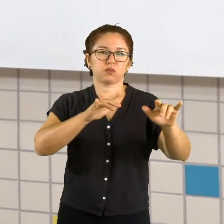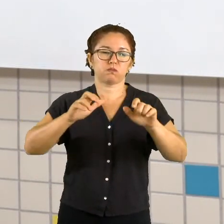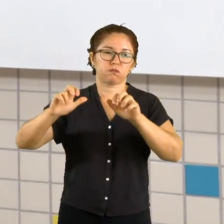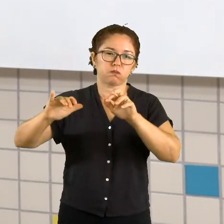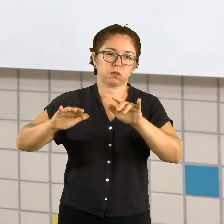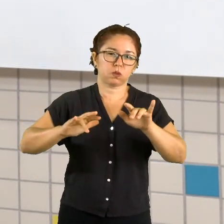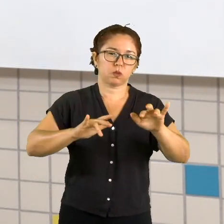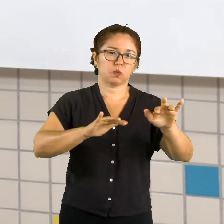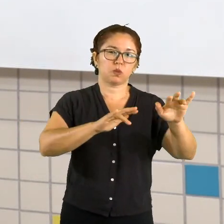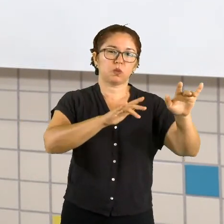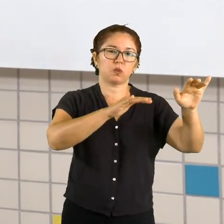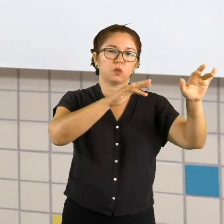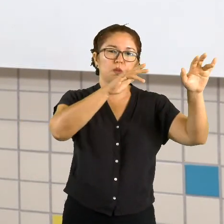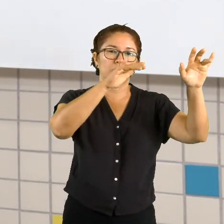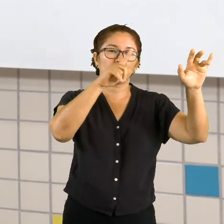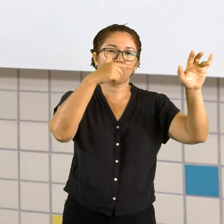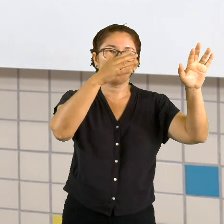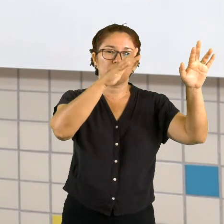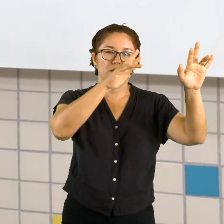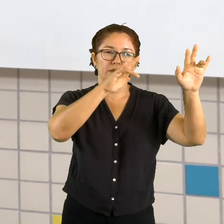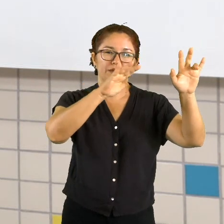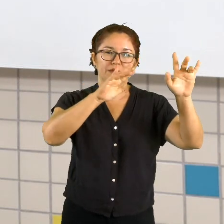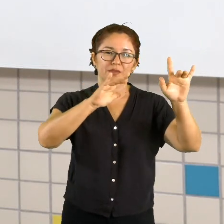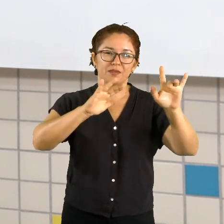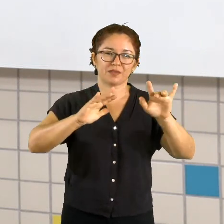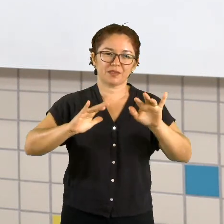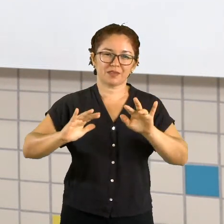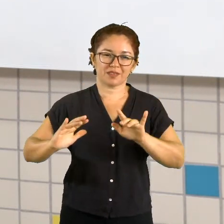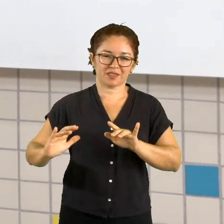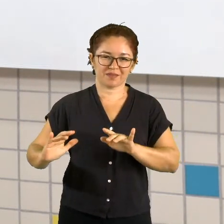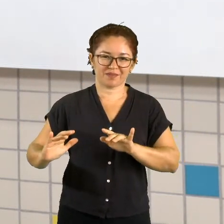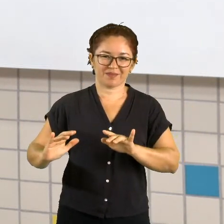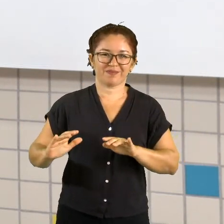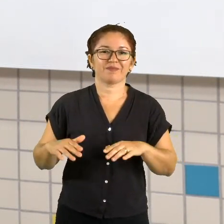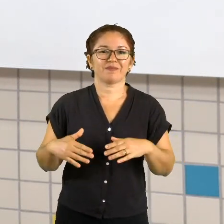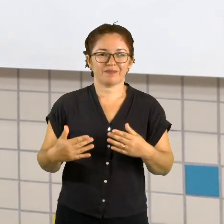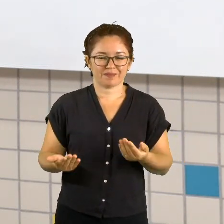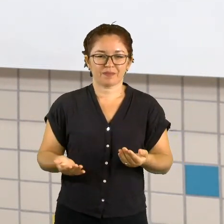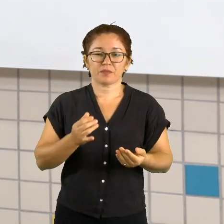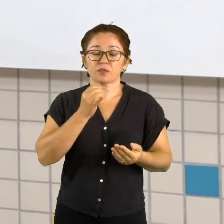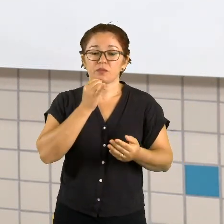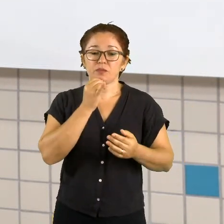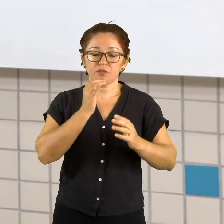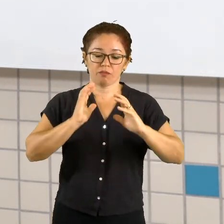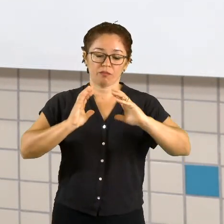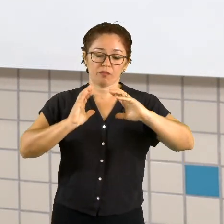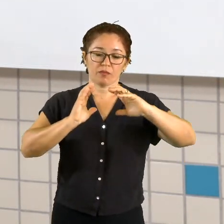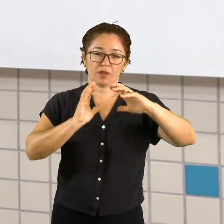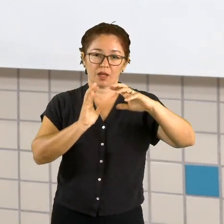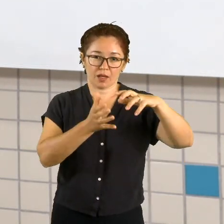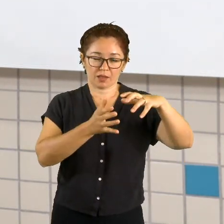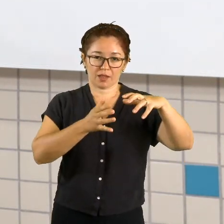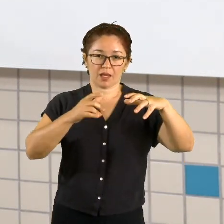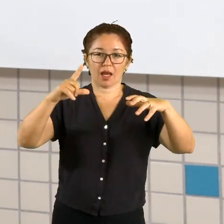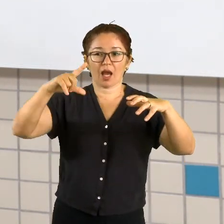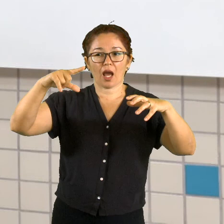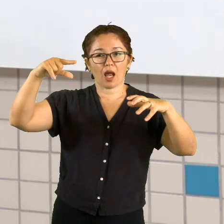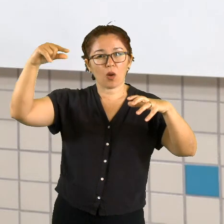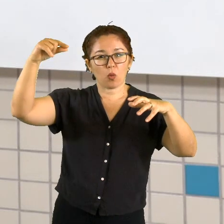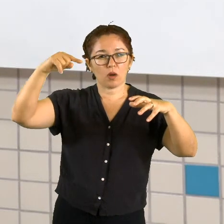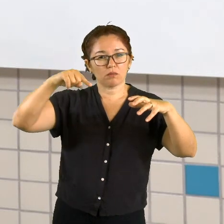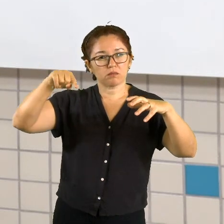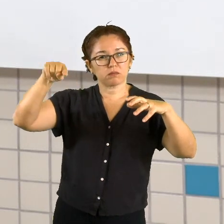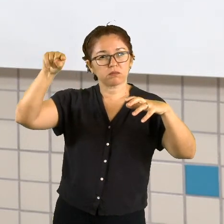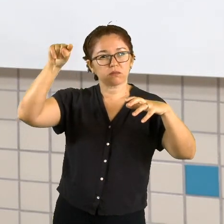vai girando em torno da Terra, ela vai atraindo as águas, porque são a parte mais líquida e são